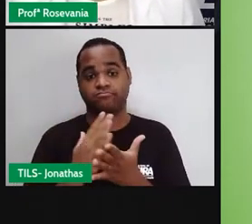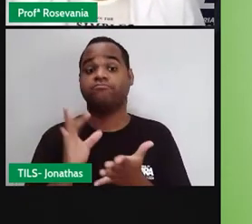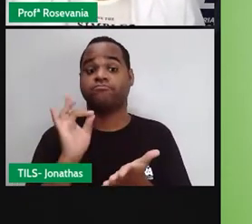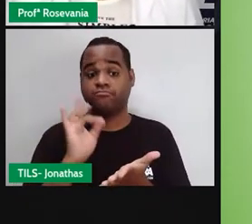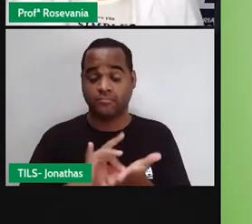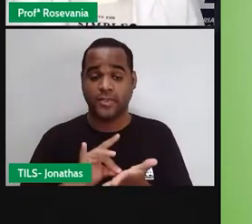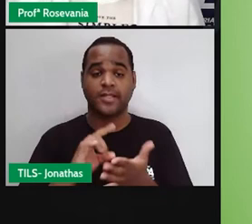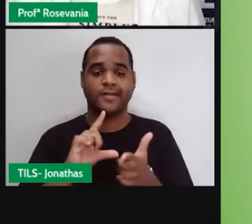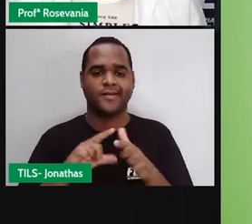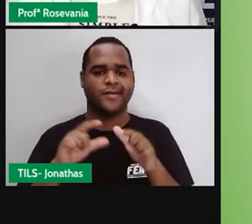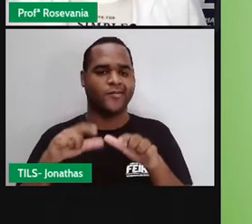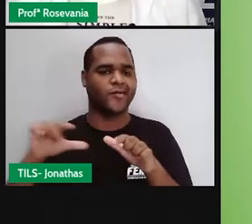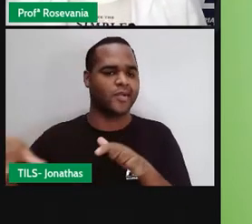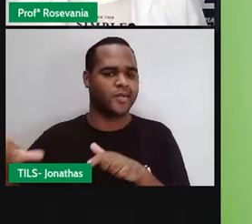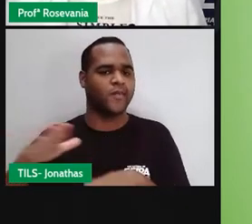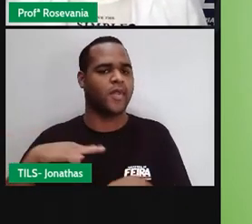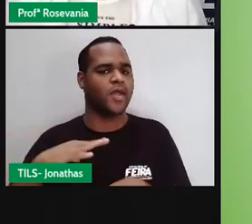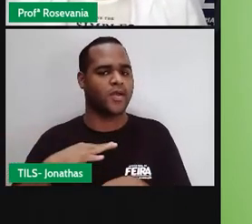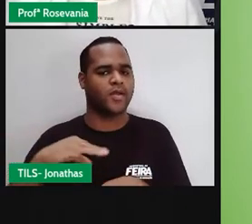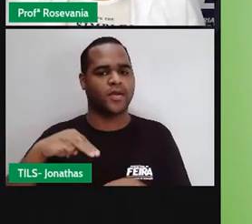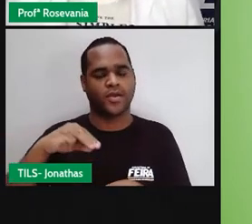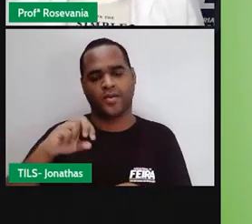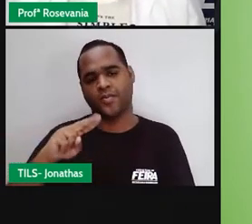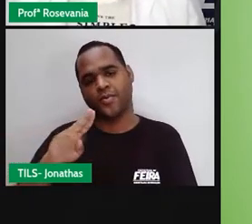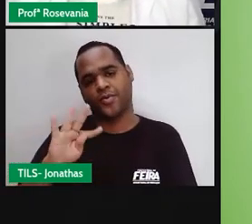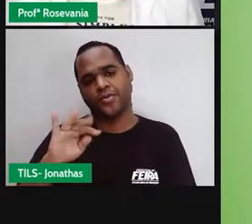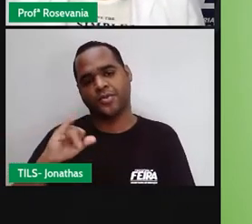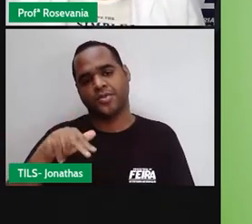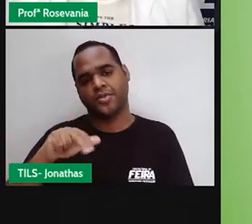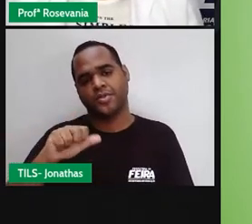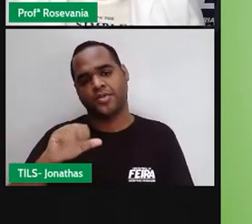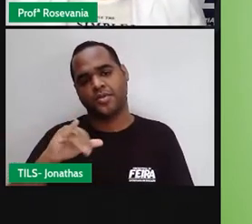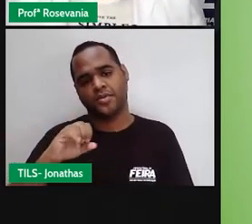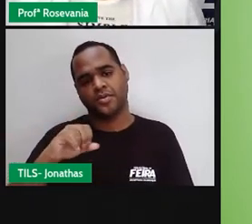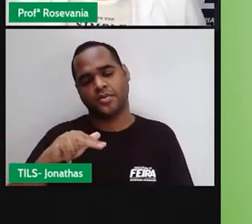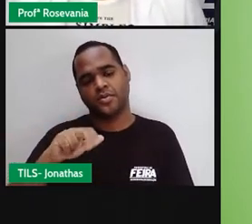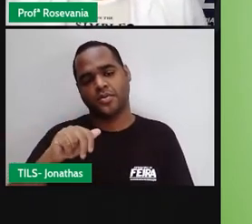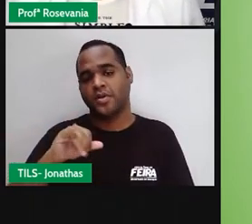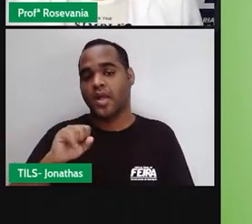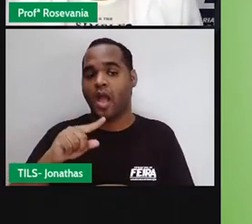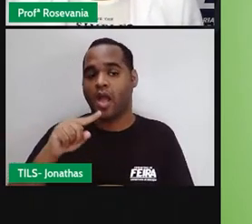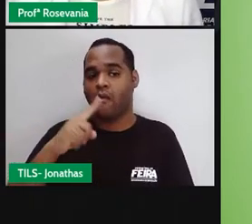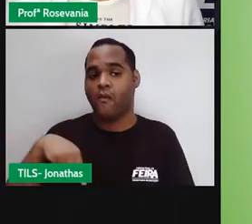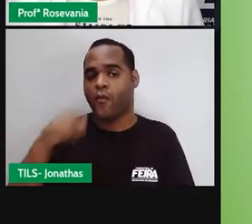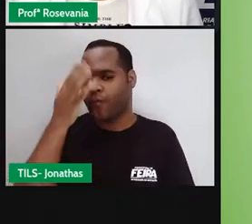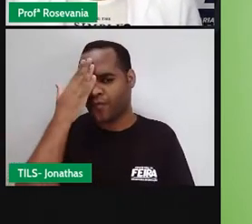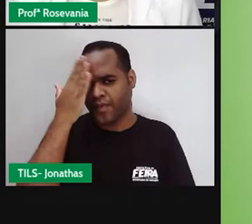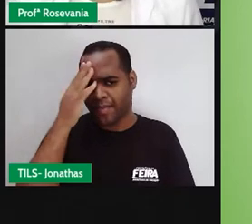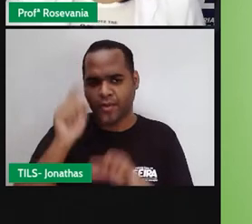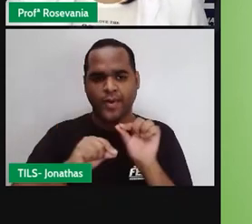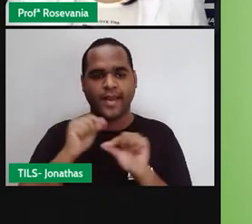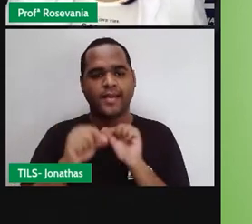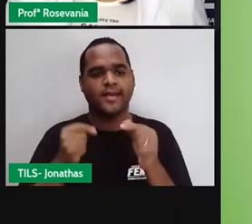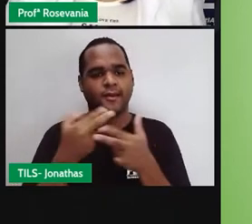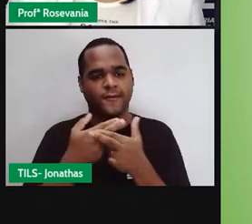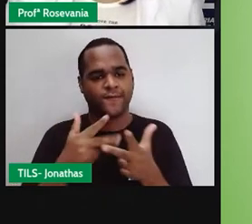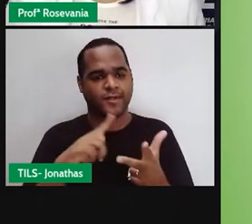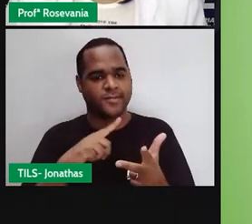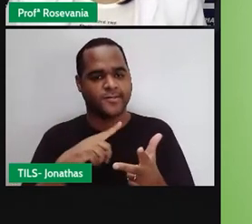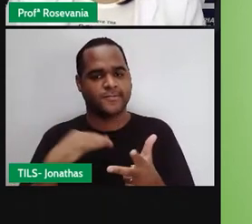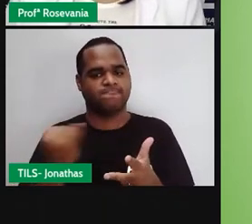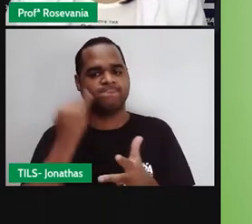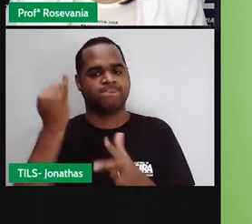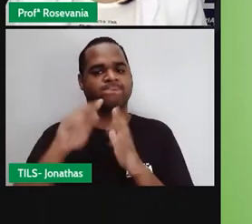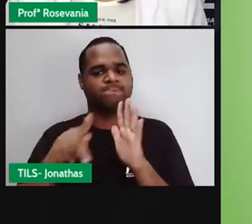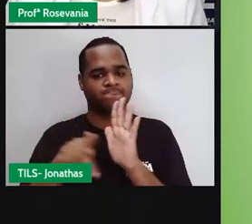indústrias nacionais e indústrias multinacionais. Mas a gente sabe que a gente ficou muito naquela parte inicial mesmo